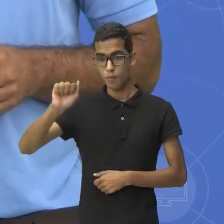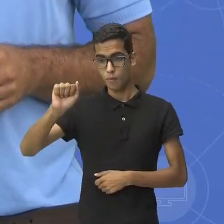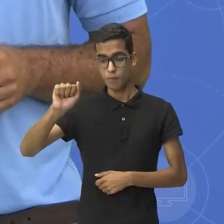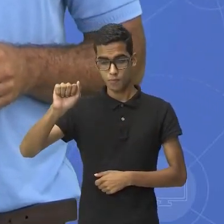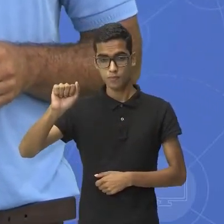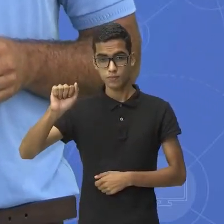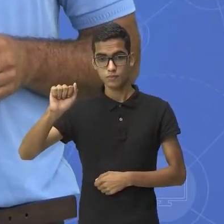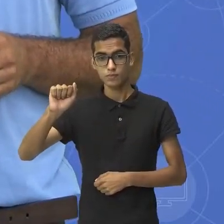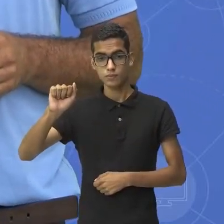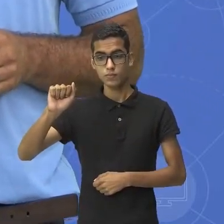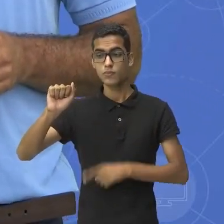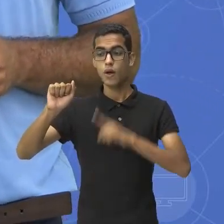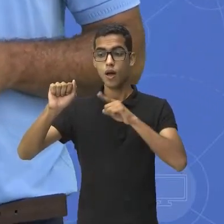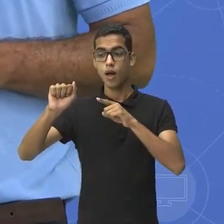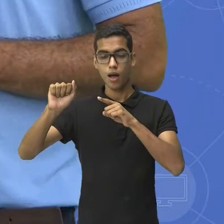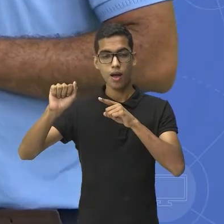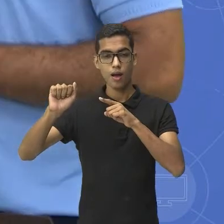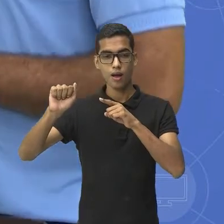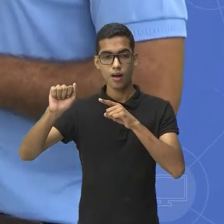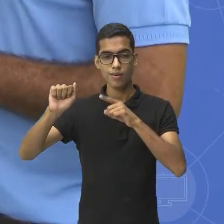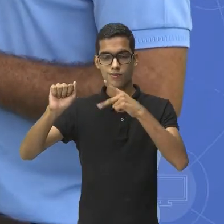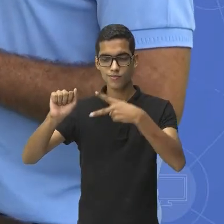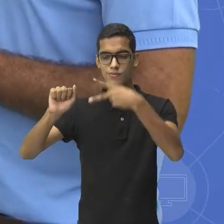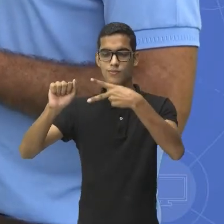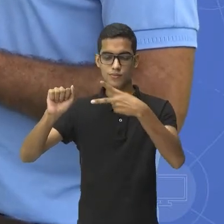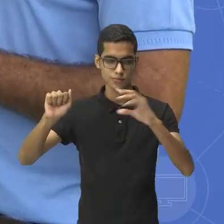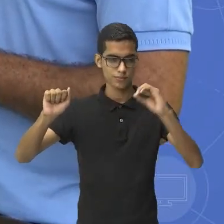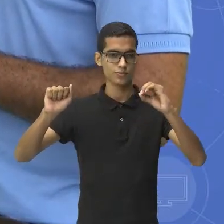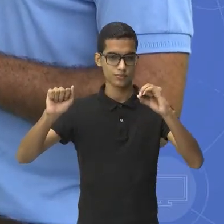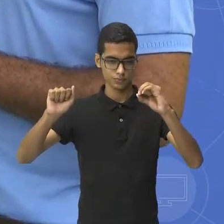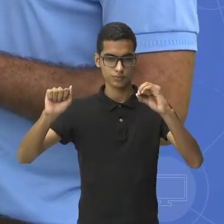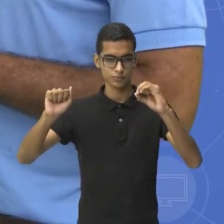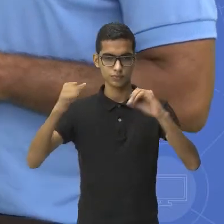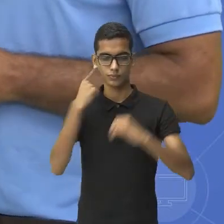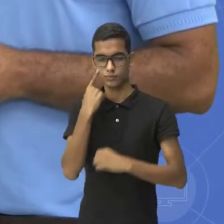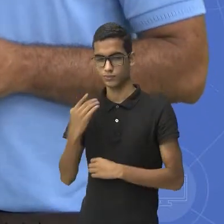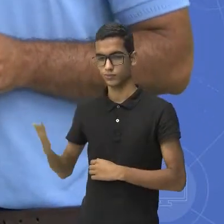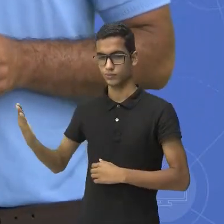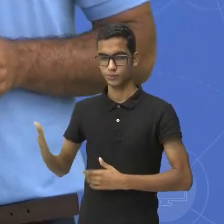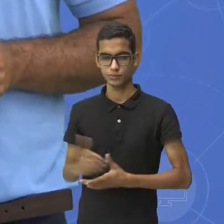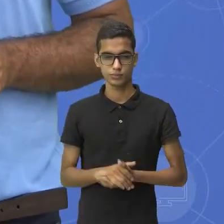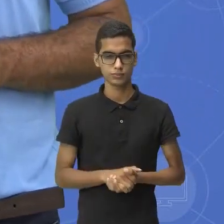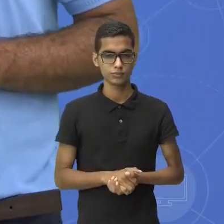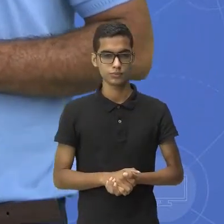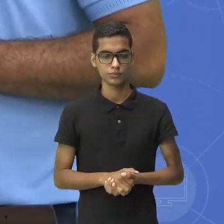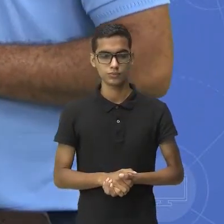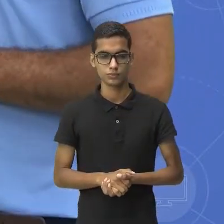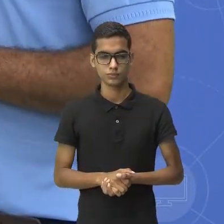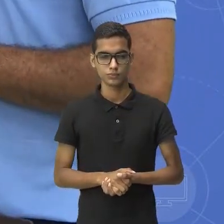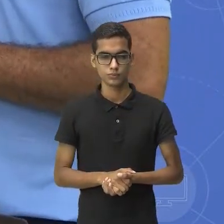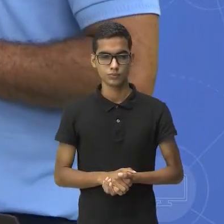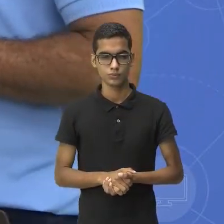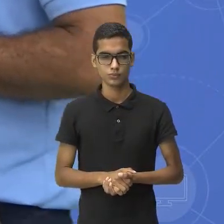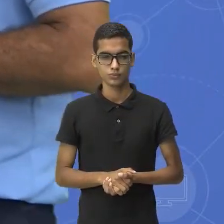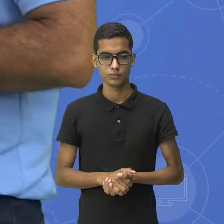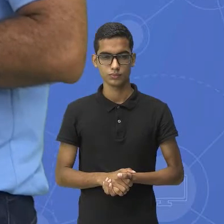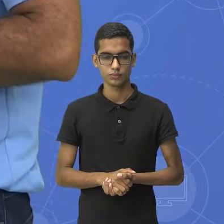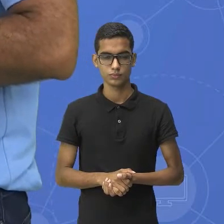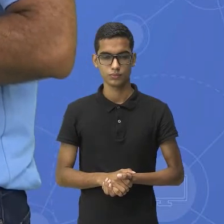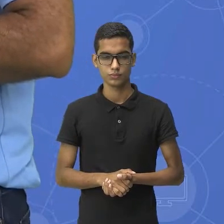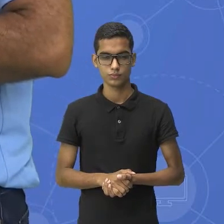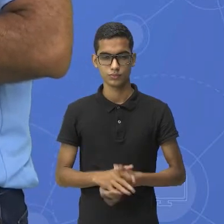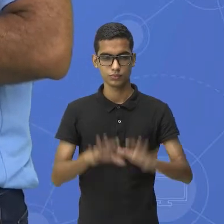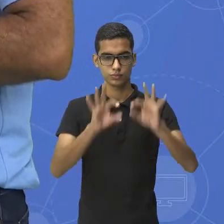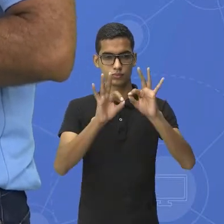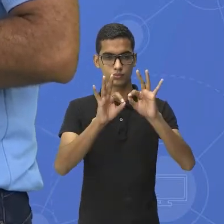coeficiente A é maior que 0, temos essa ilustração aqui, ó. Vejam, o delta, né, ele